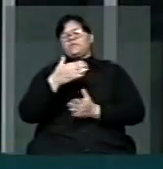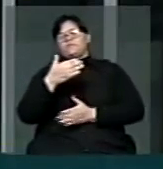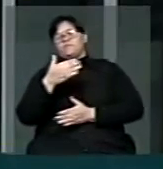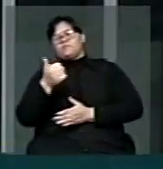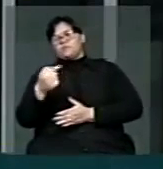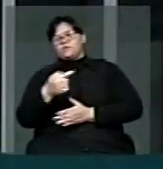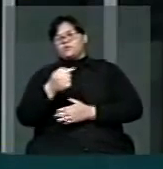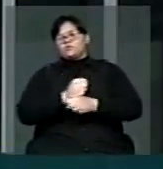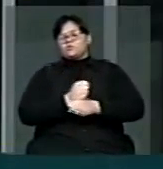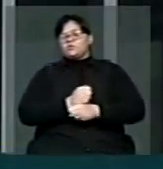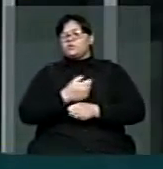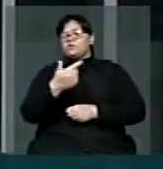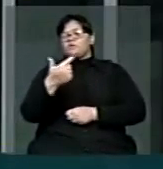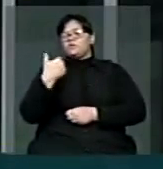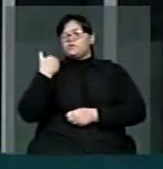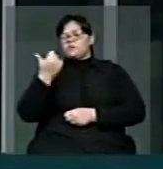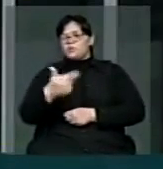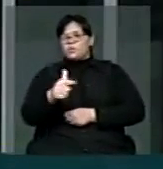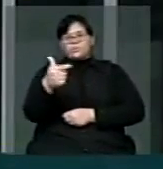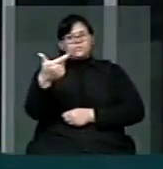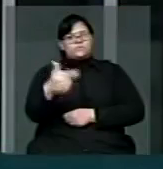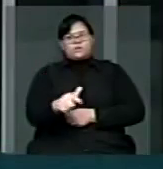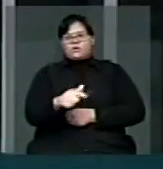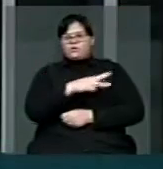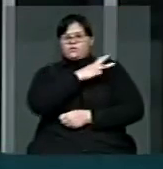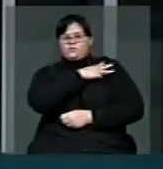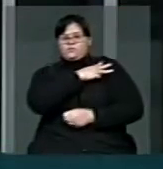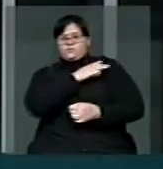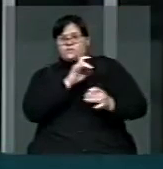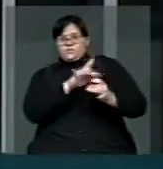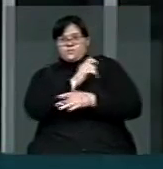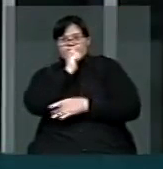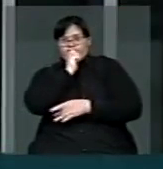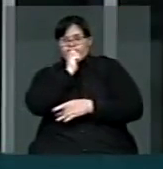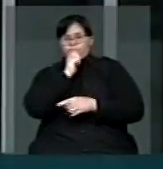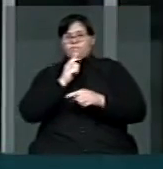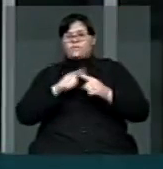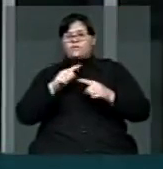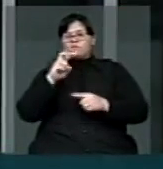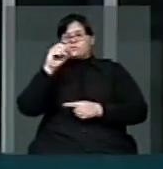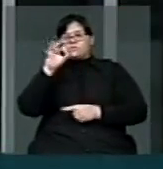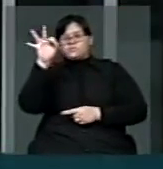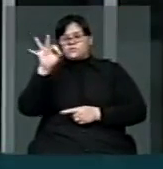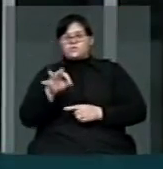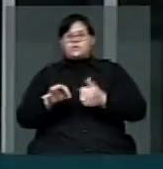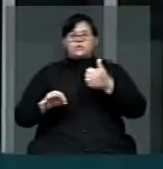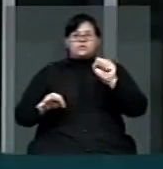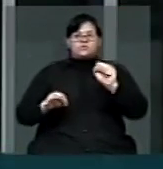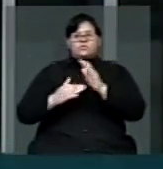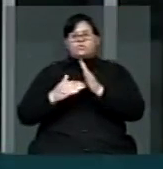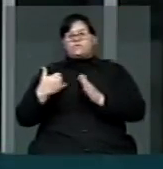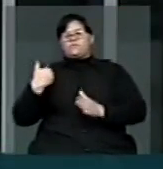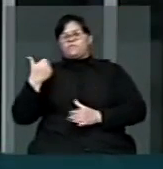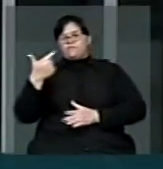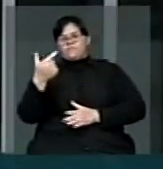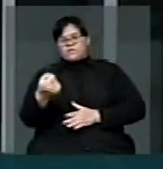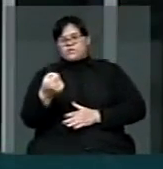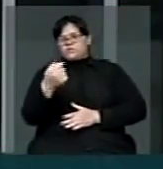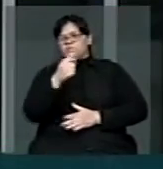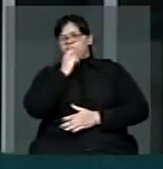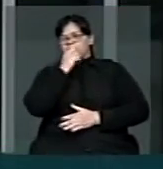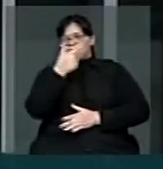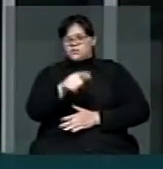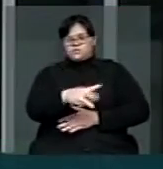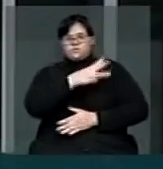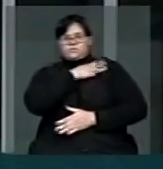E que... Vai concluir, senhor presidente. 59% dos jovens de 18 a 20 anos ainda não têm